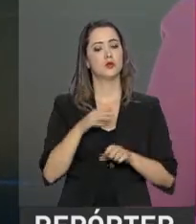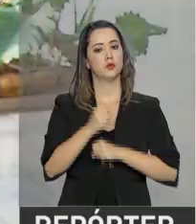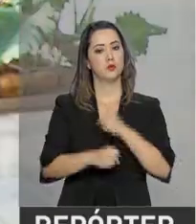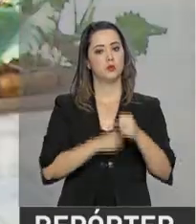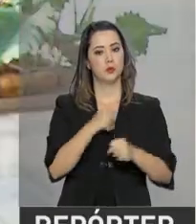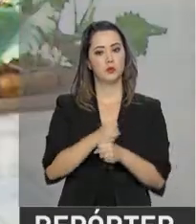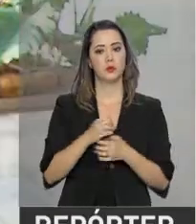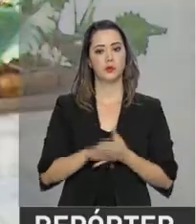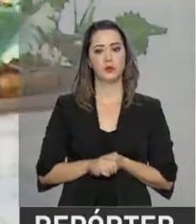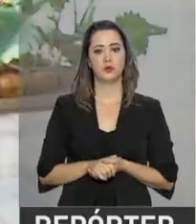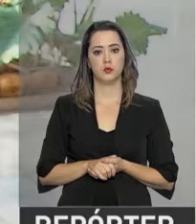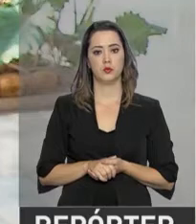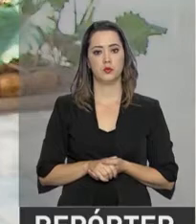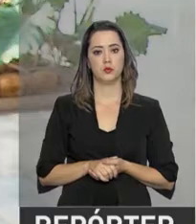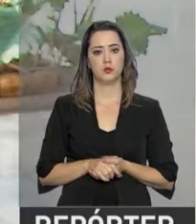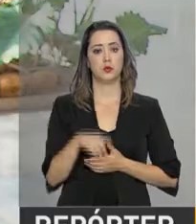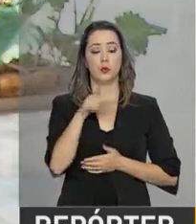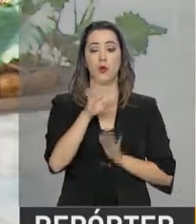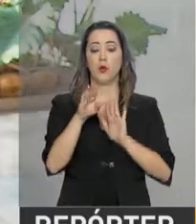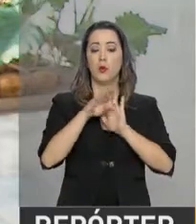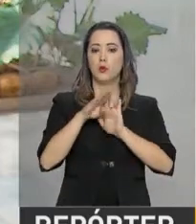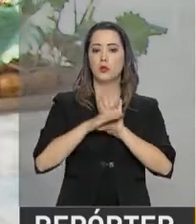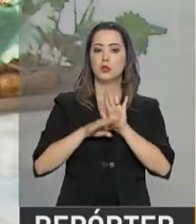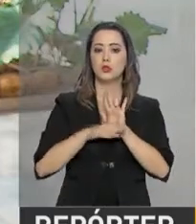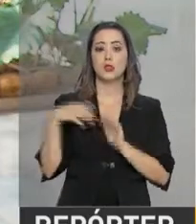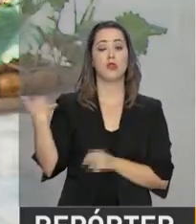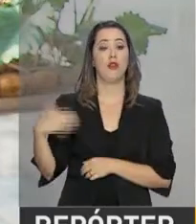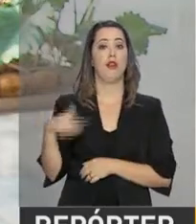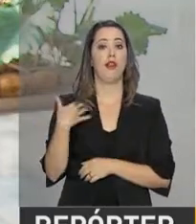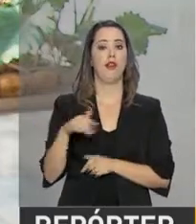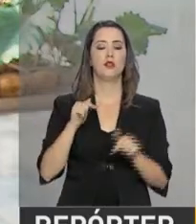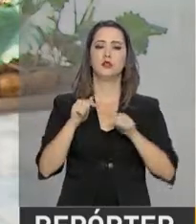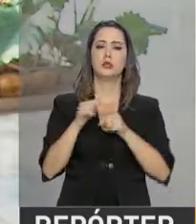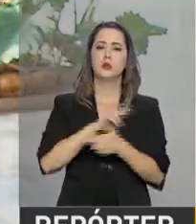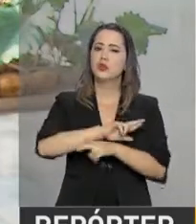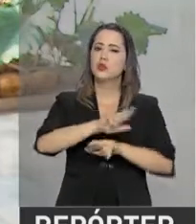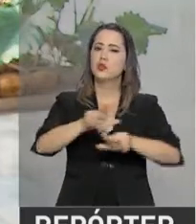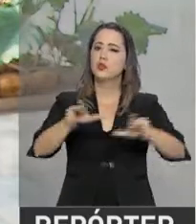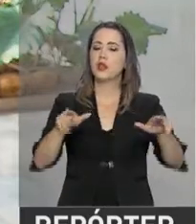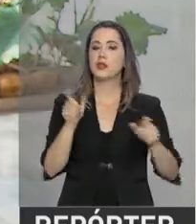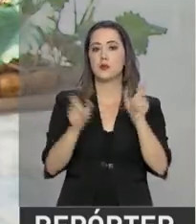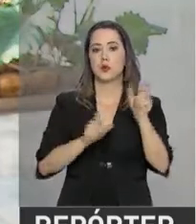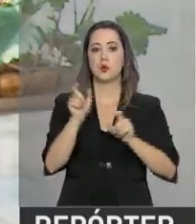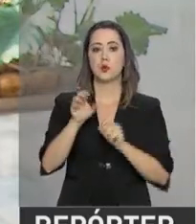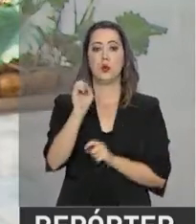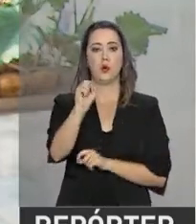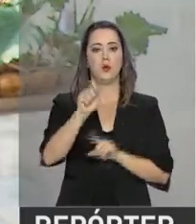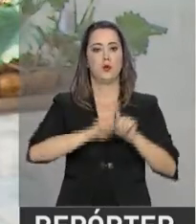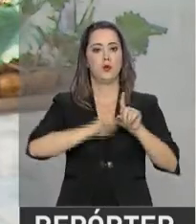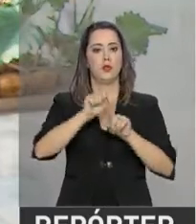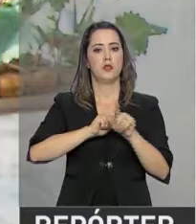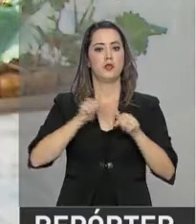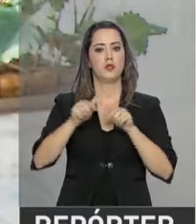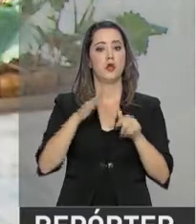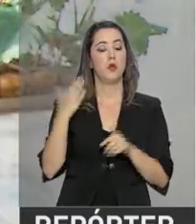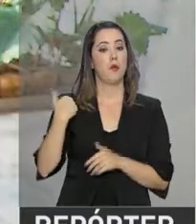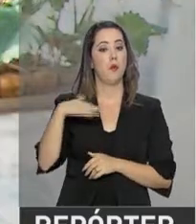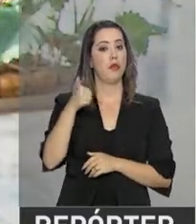anualmente. Um projeto desse é muito caro. Ele emprega muita gente. Nesses 8 meses de trabalho, a gente teve mais de